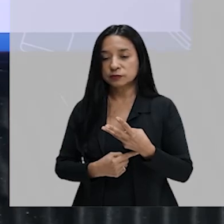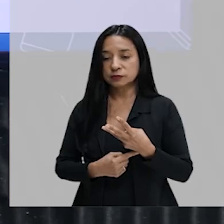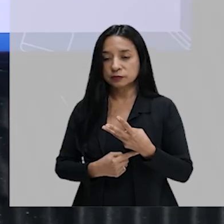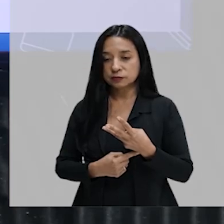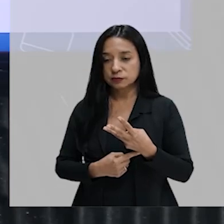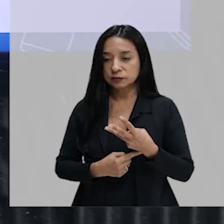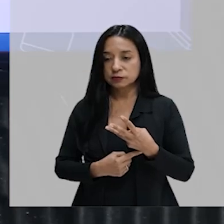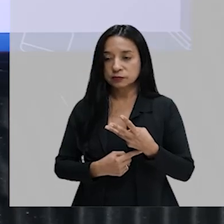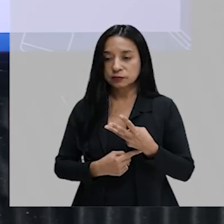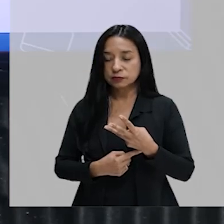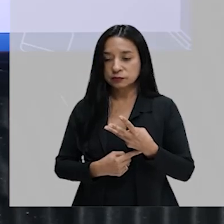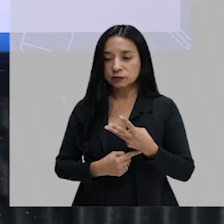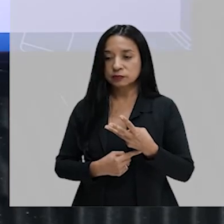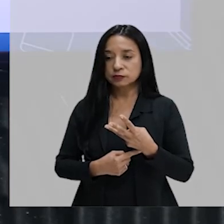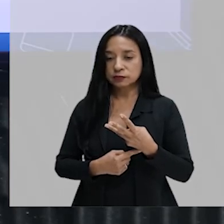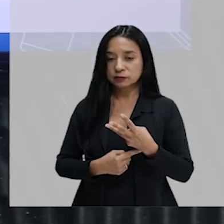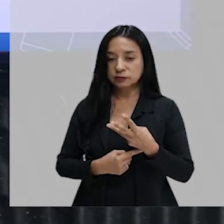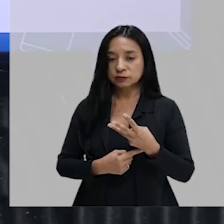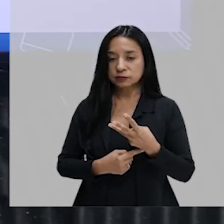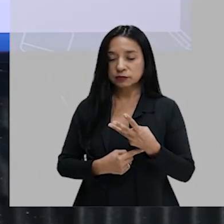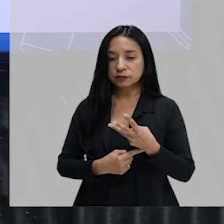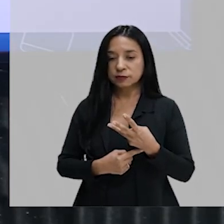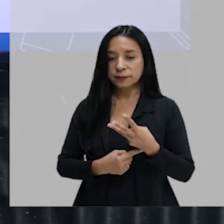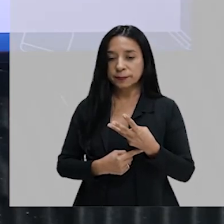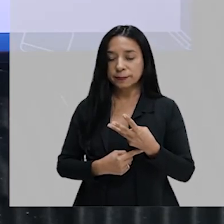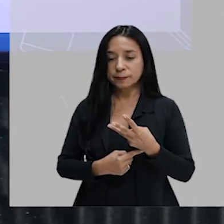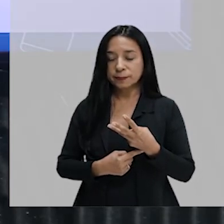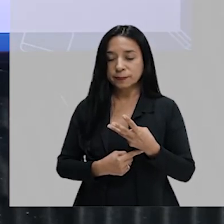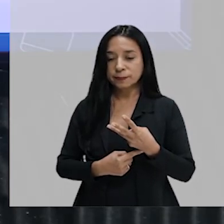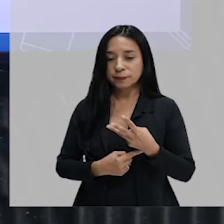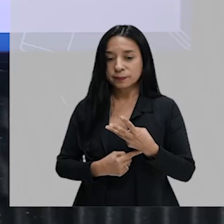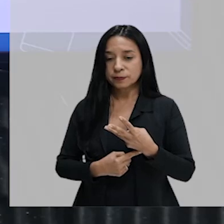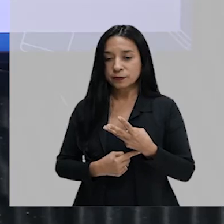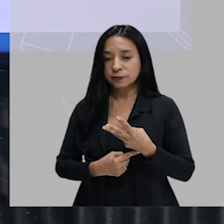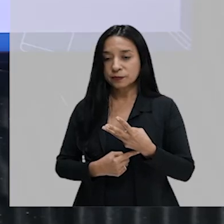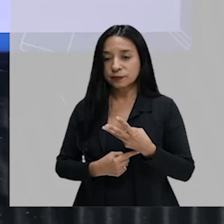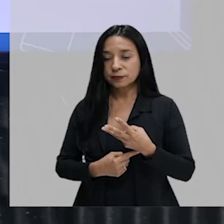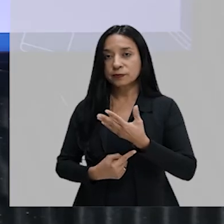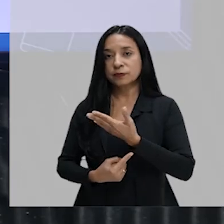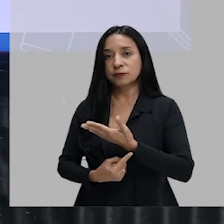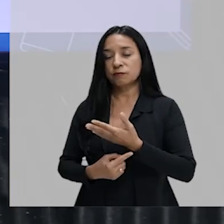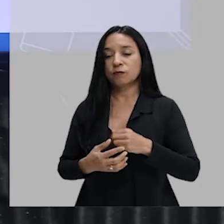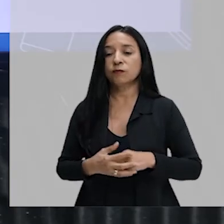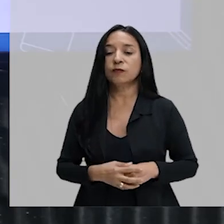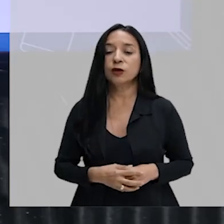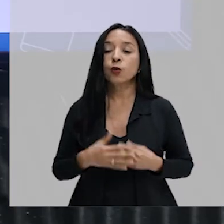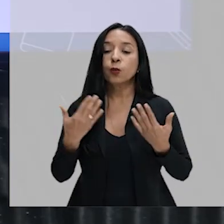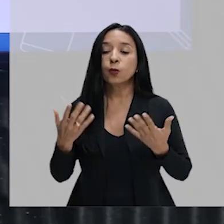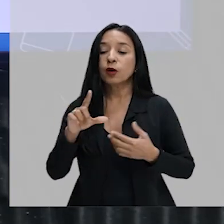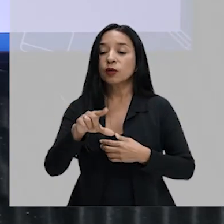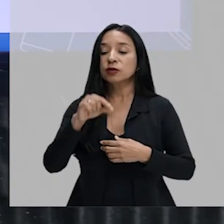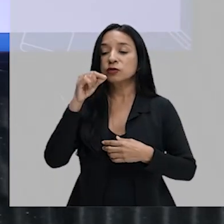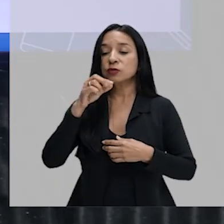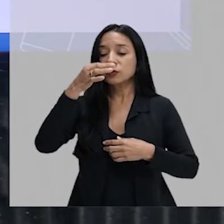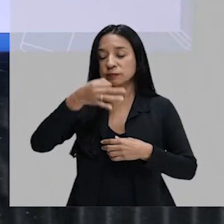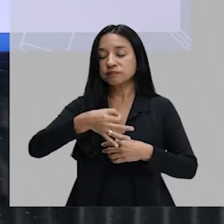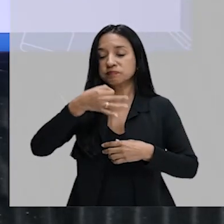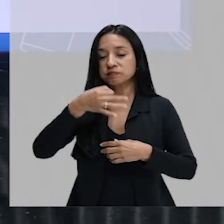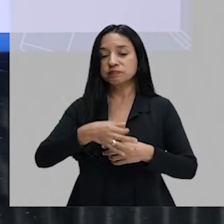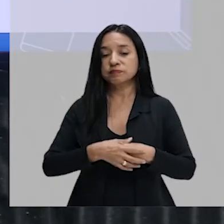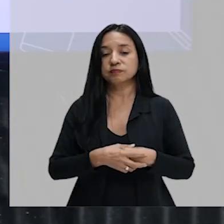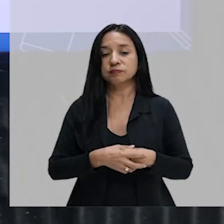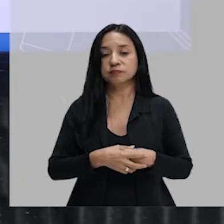reconheça, que ele viva ali, que ele conheça a sua essência. Então, vamos lá. É a resolução